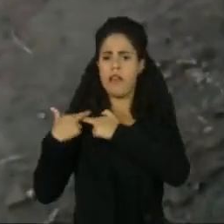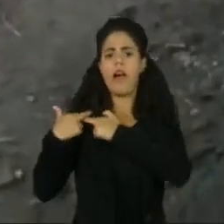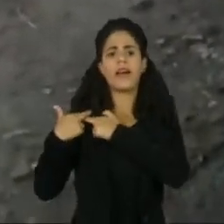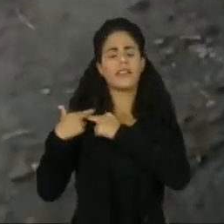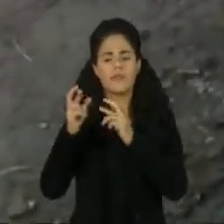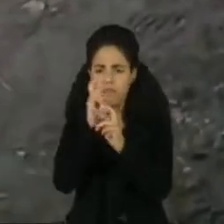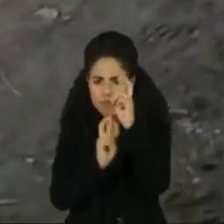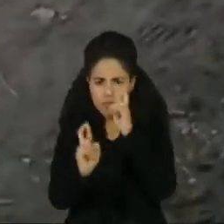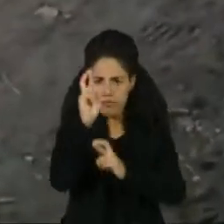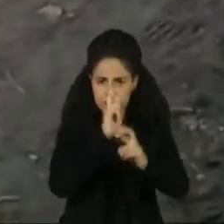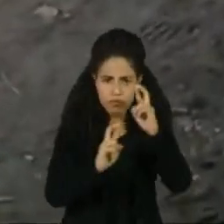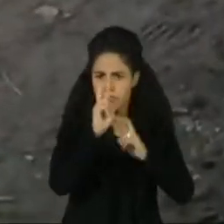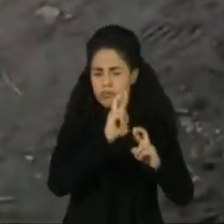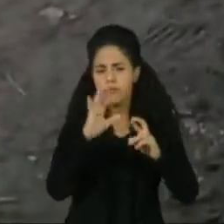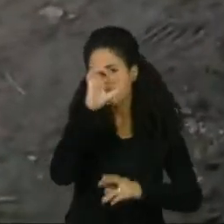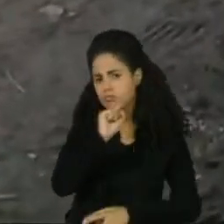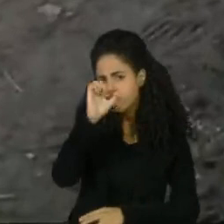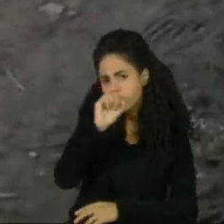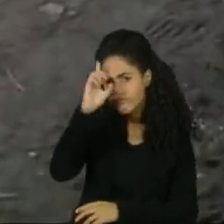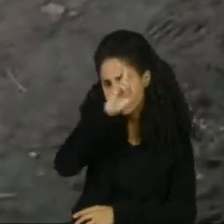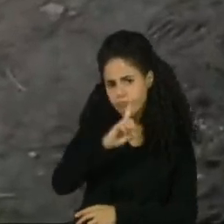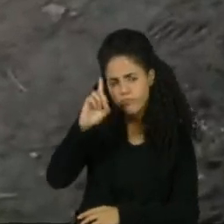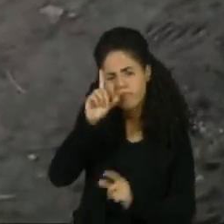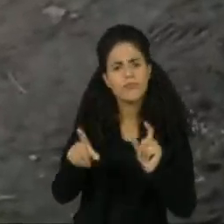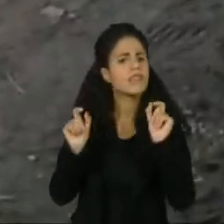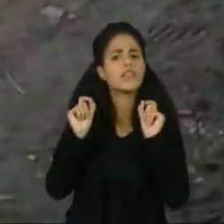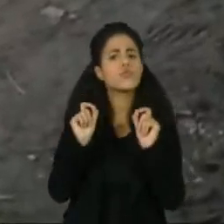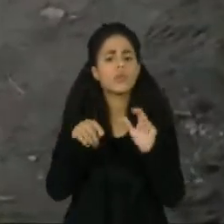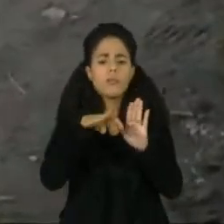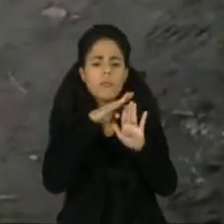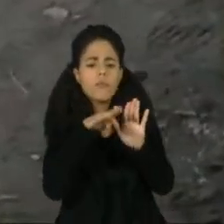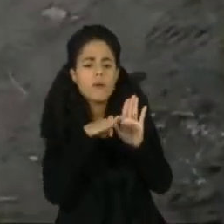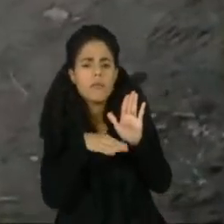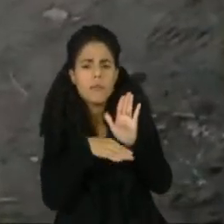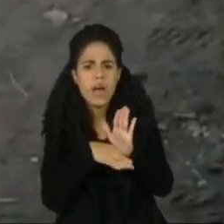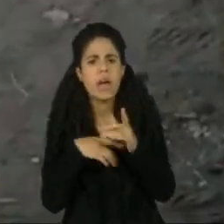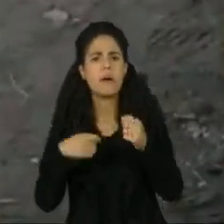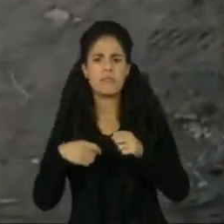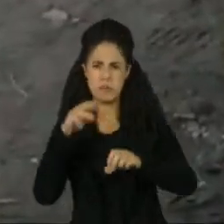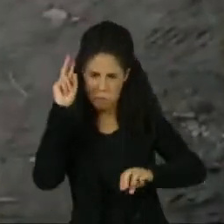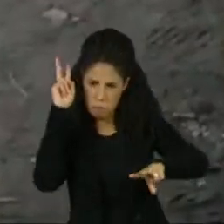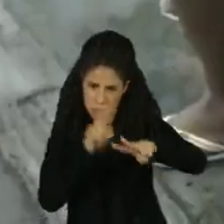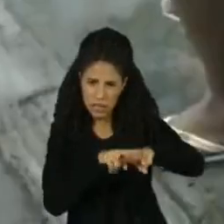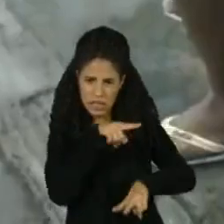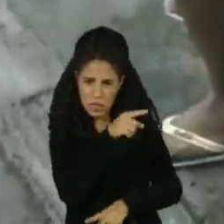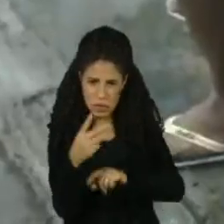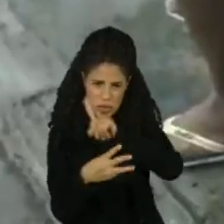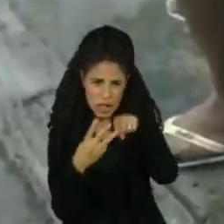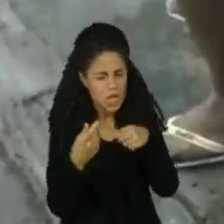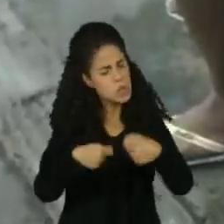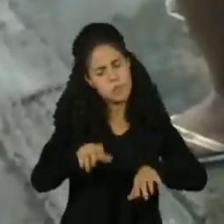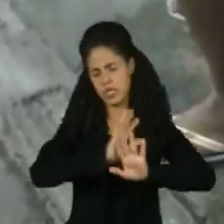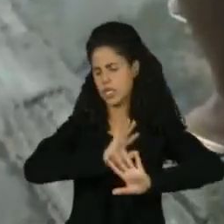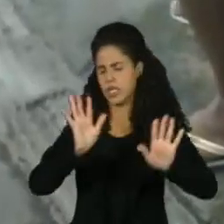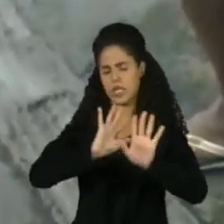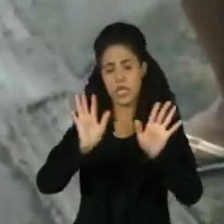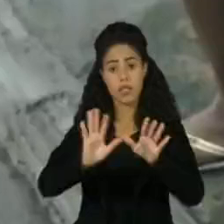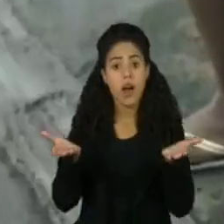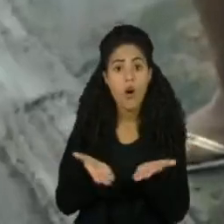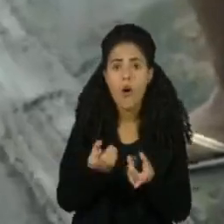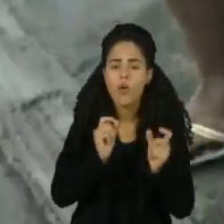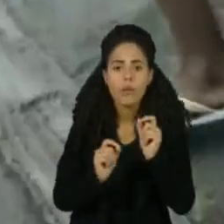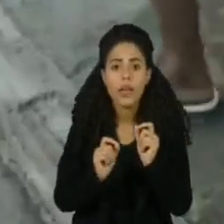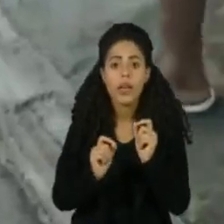inquérito destino final de semana que não haveria motivo para decretar a prisão dos agentes as entidades